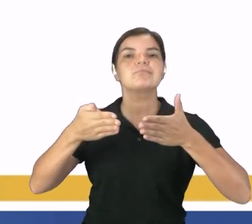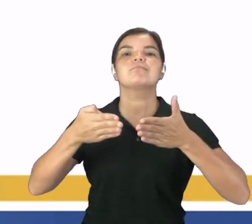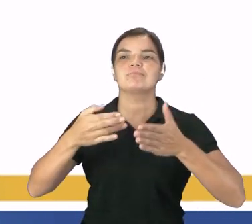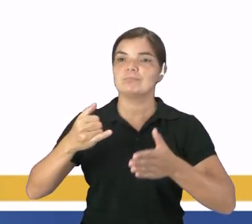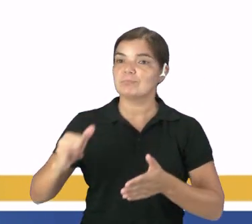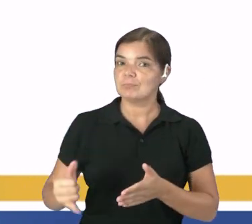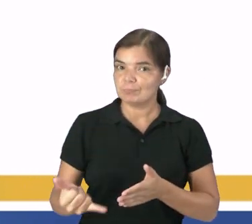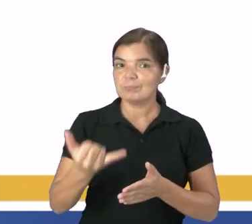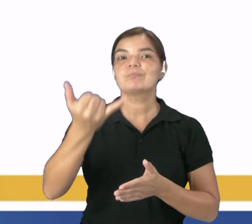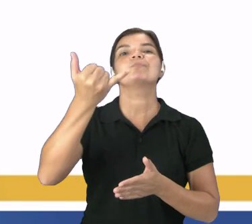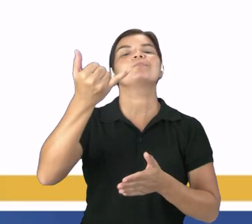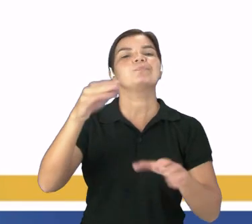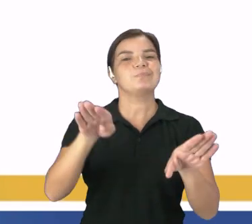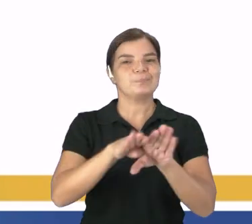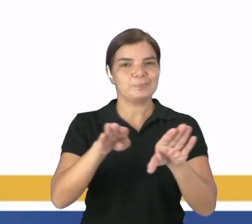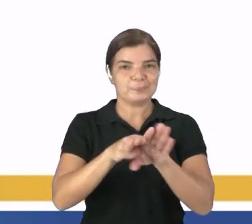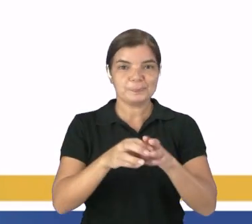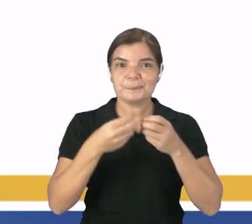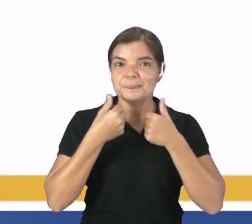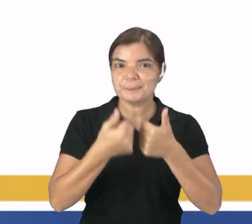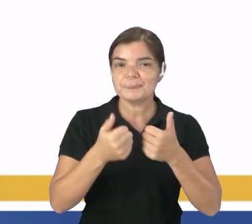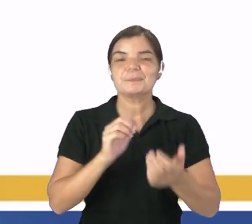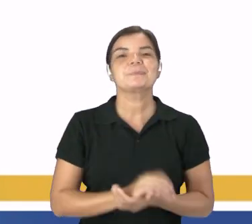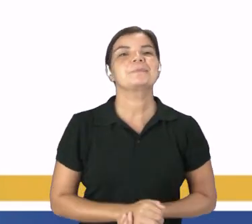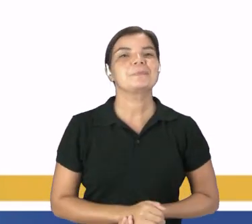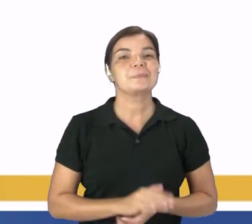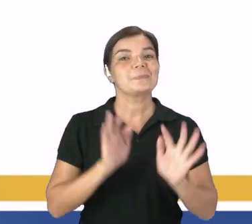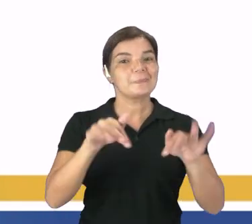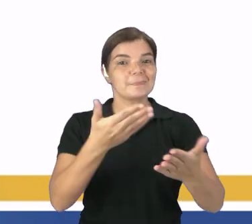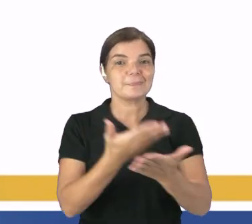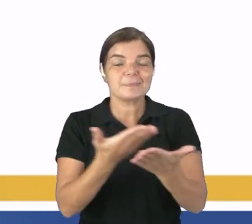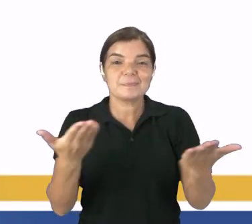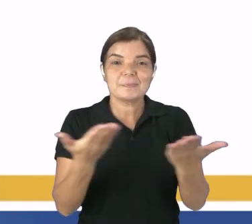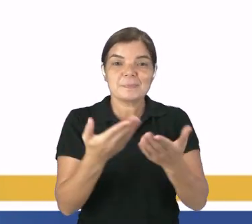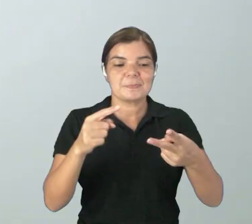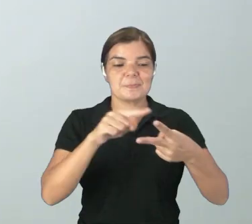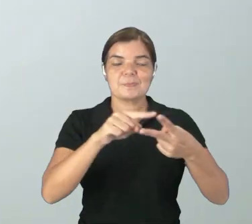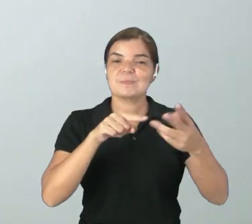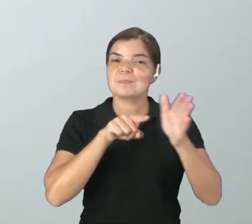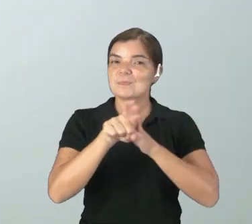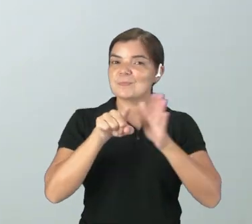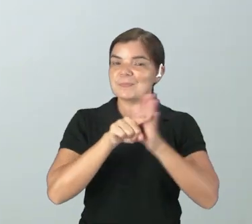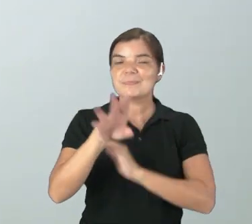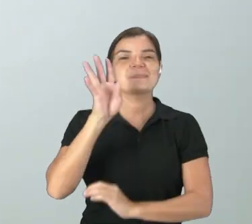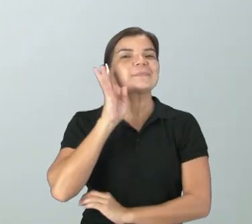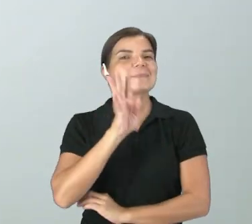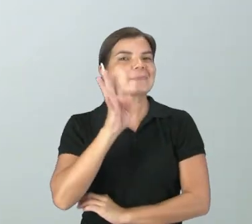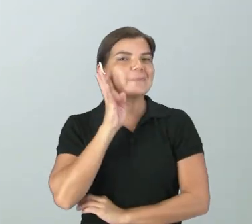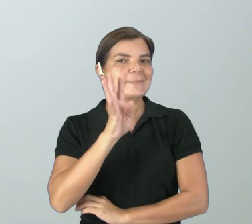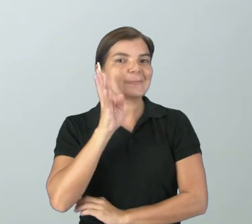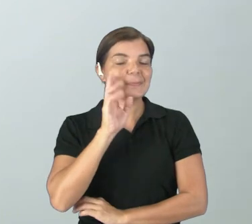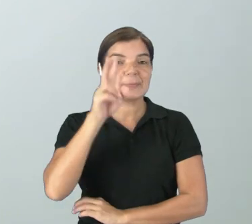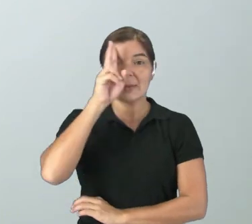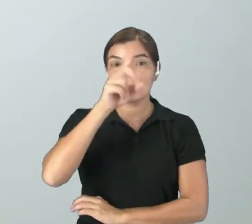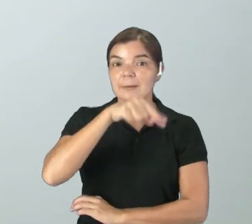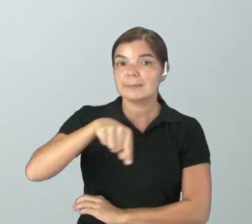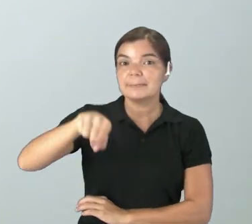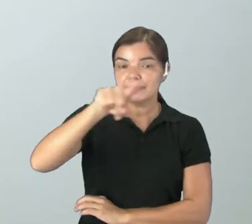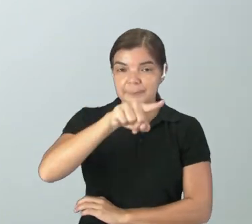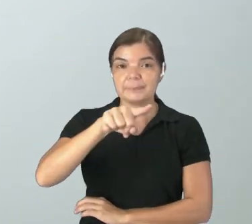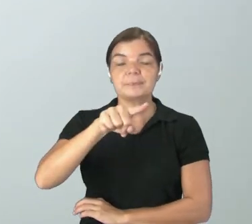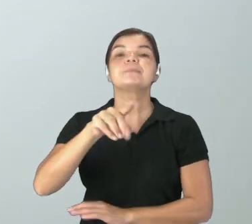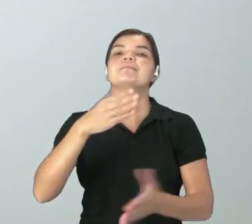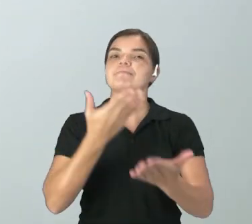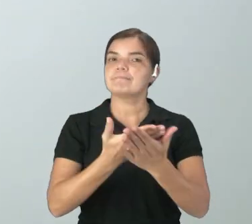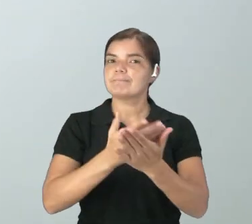o aumento no lucro desses donos dos meios de produção, tá bom? E a gente encerra a aula de hoje com essas duas questõezinhas bem bacanas. E lembrando